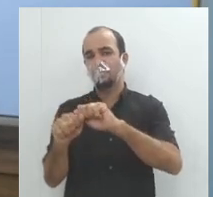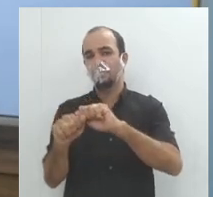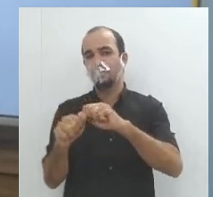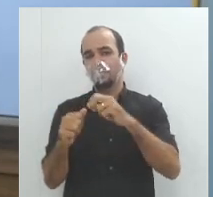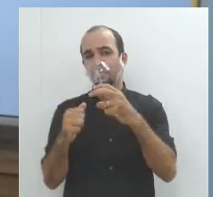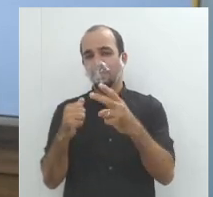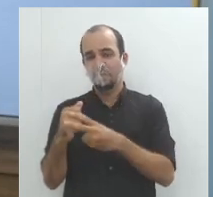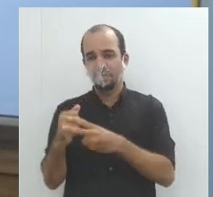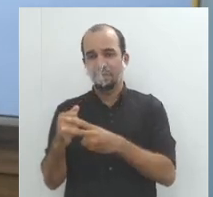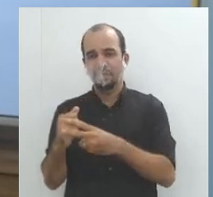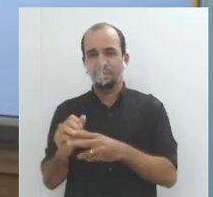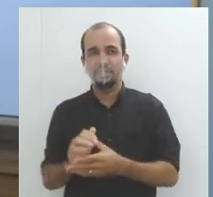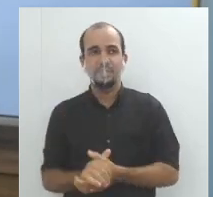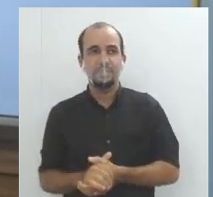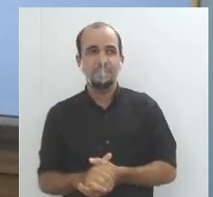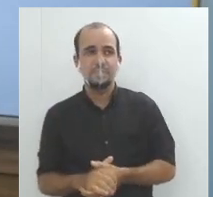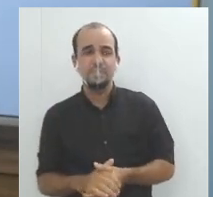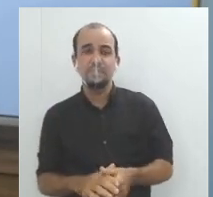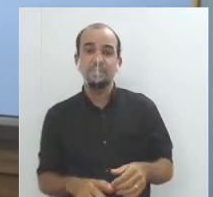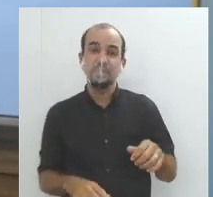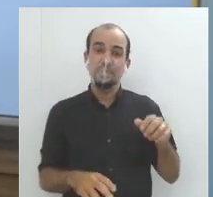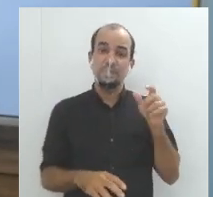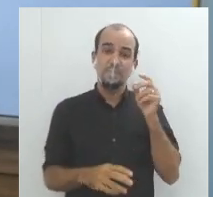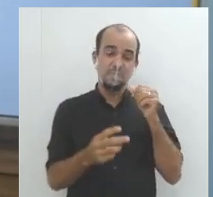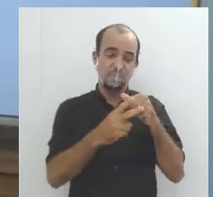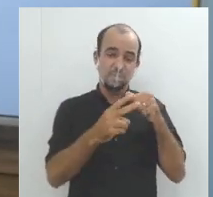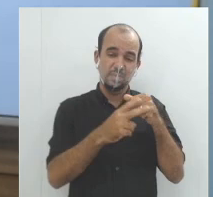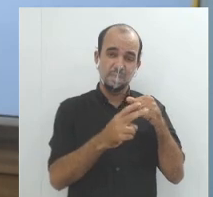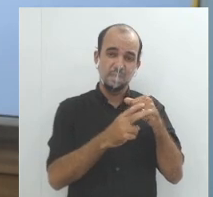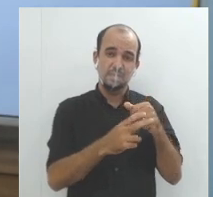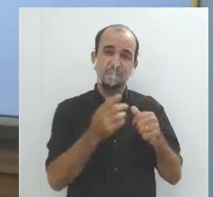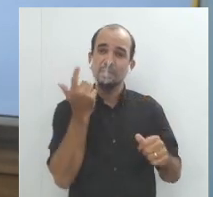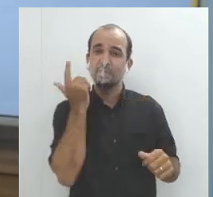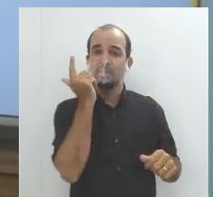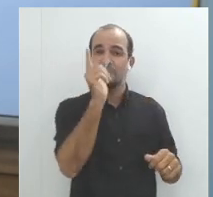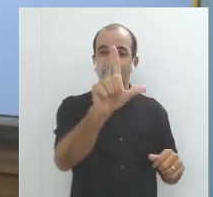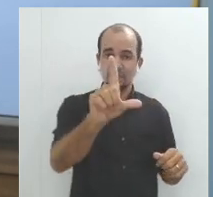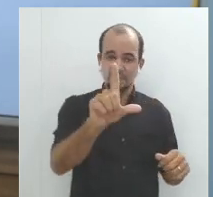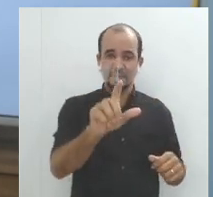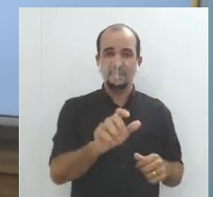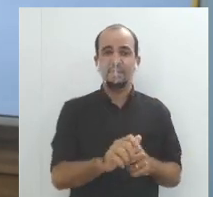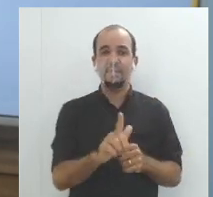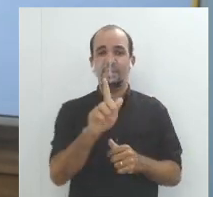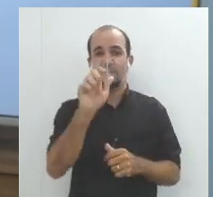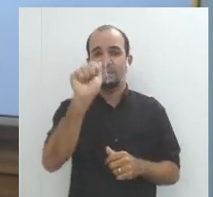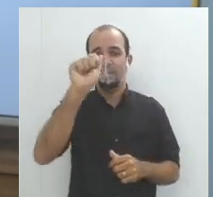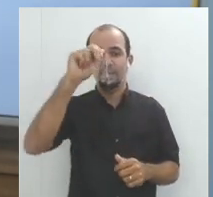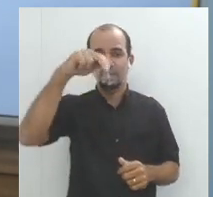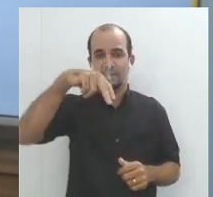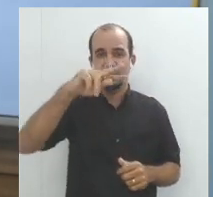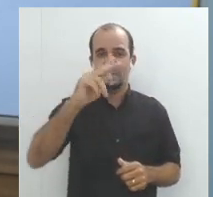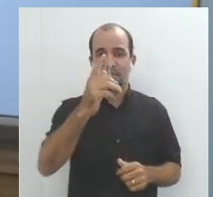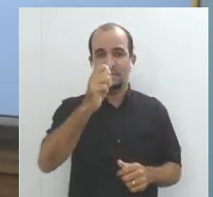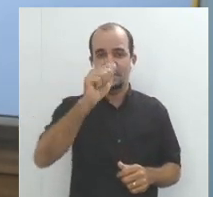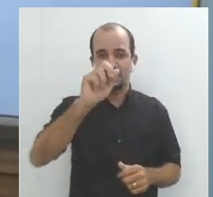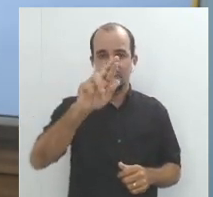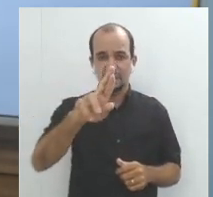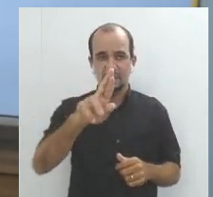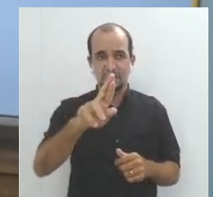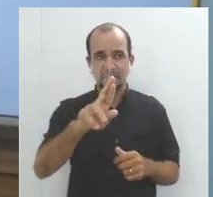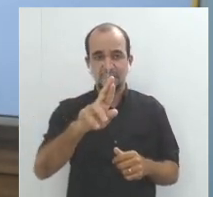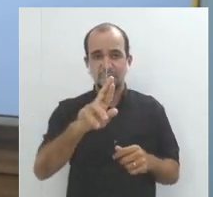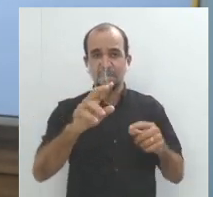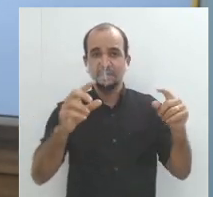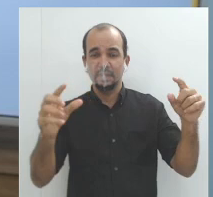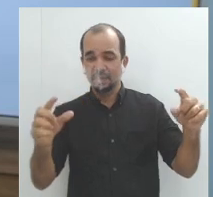O verbo ganhar, ele está sendo circunstancializado pelo